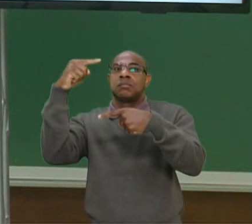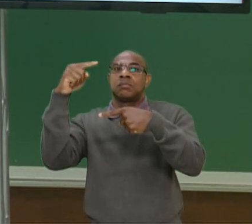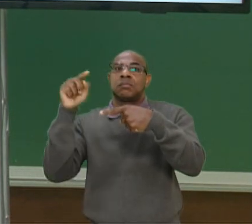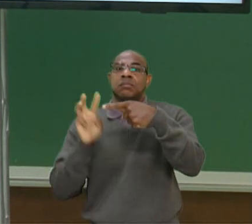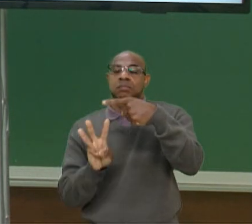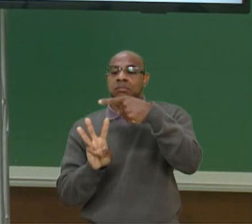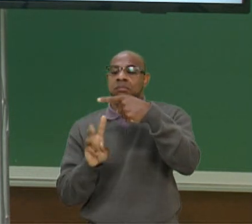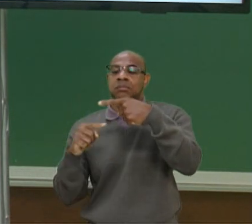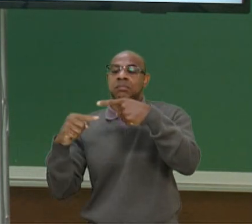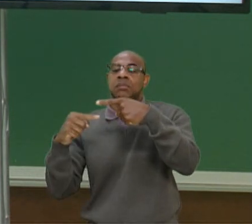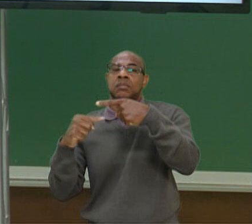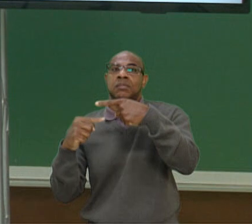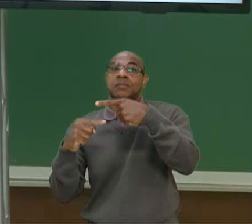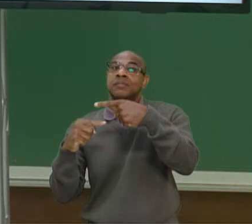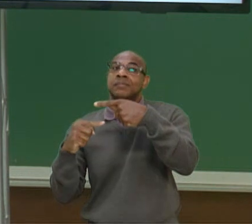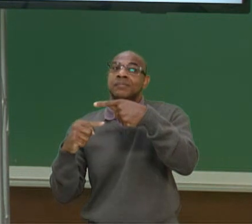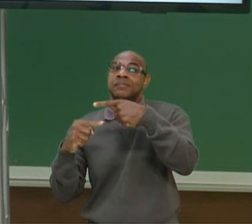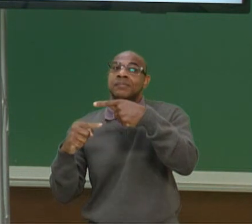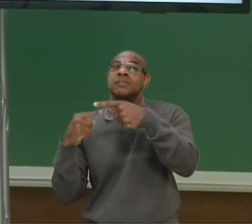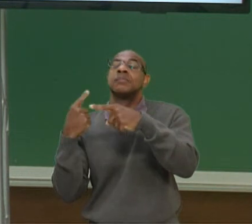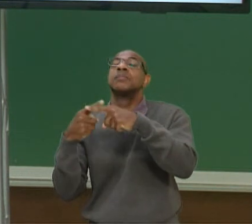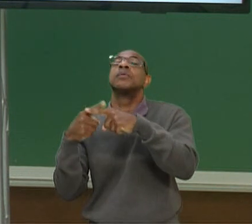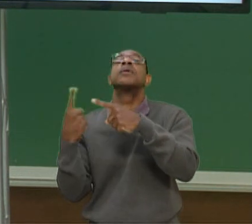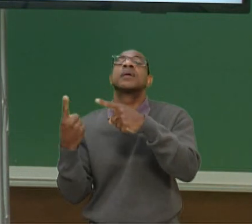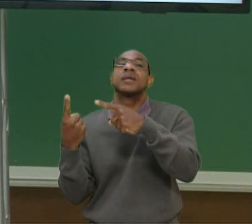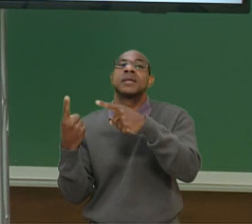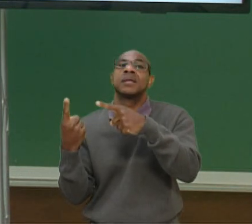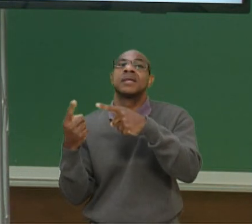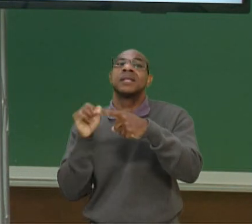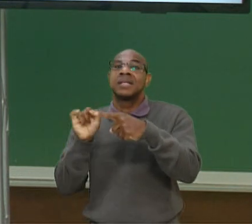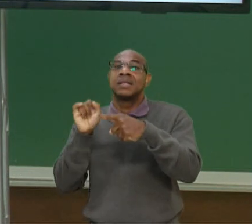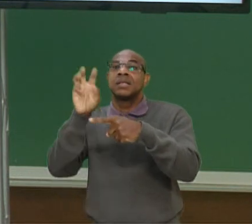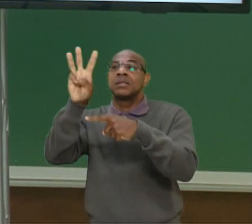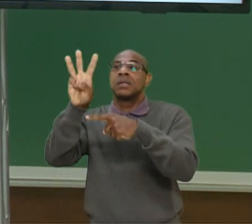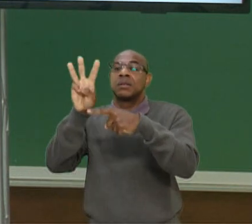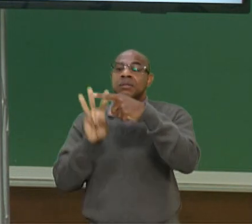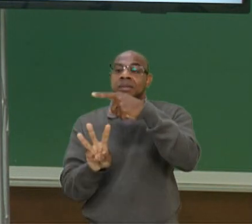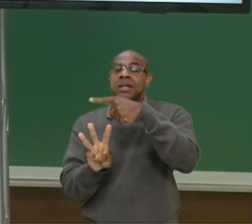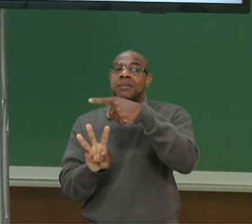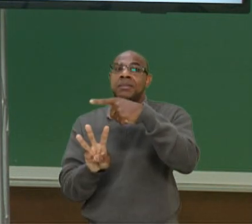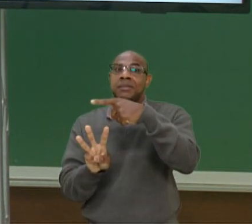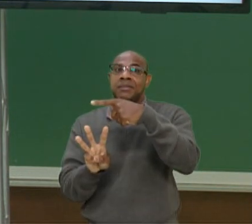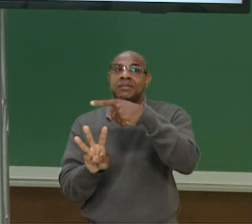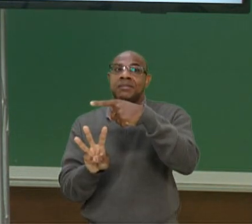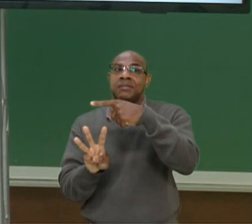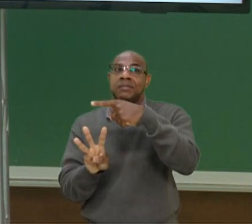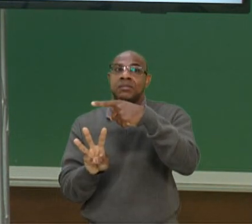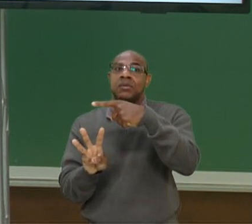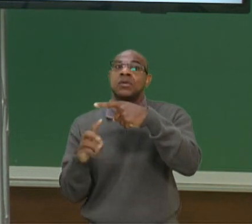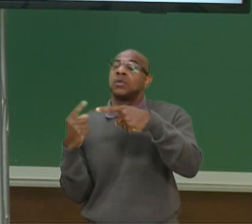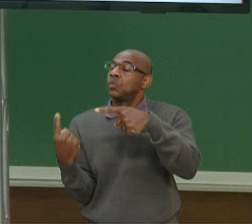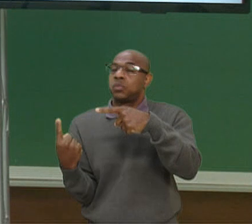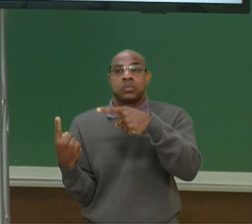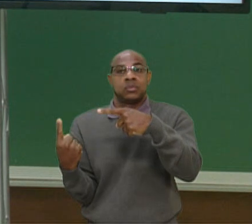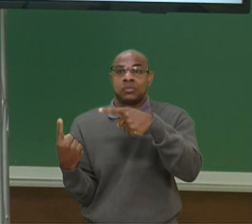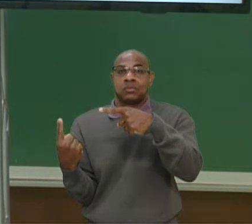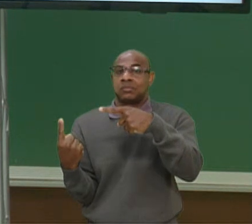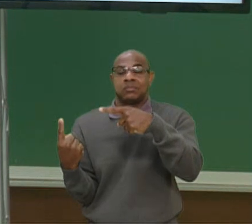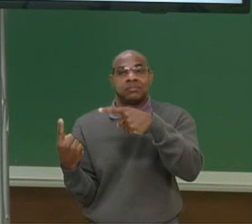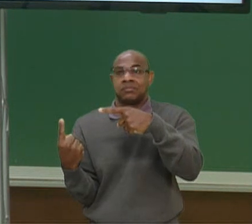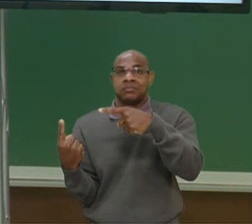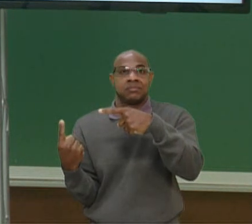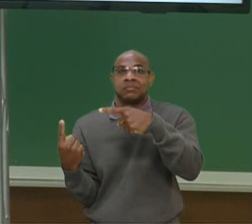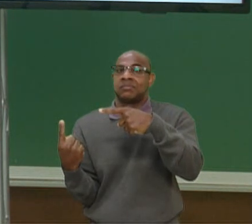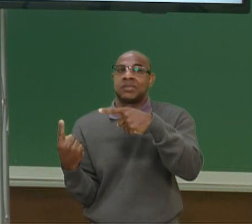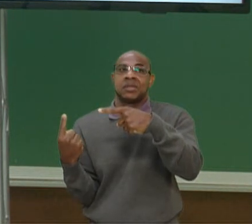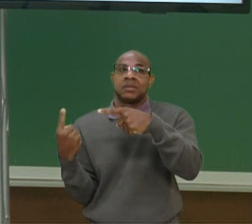W. Por que que eu posso fazer isso? Porque se eu pegar o W dividido pelo W, o que que vai dar? 1. Vai dar 1? Vai